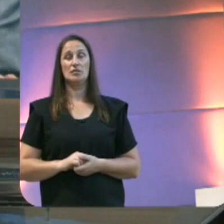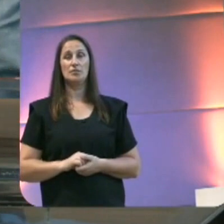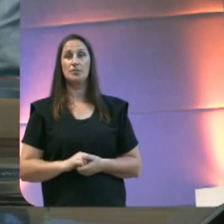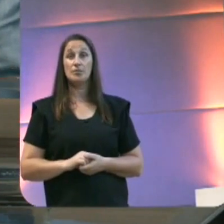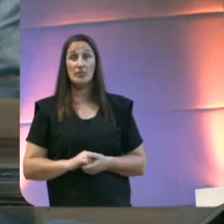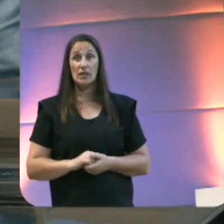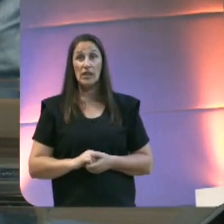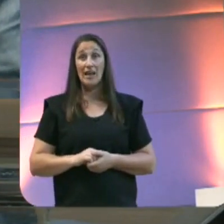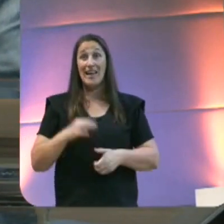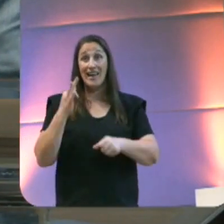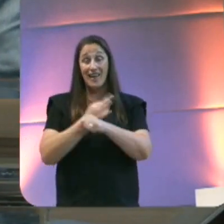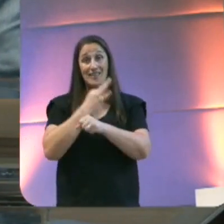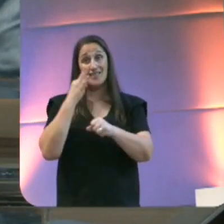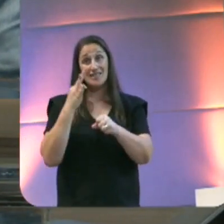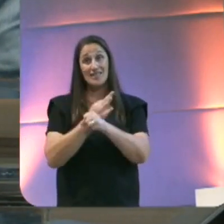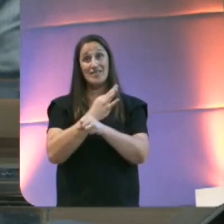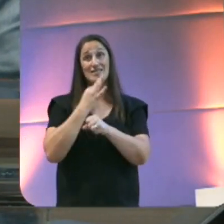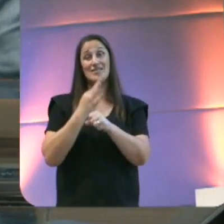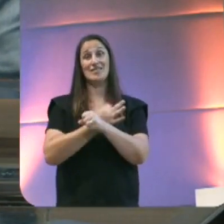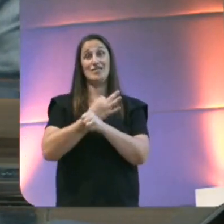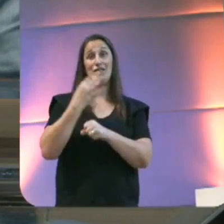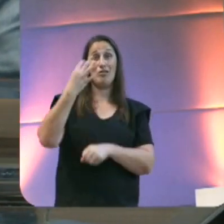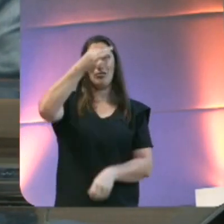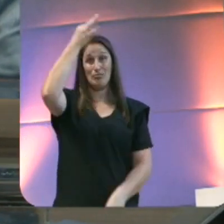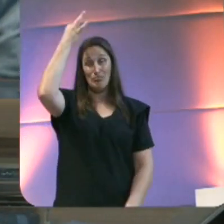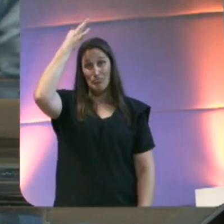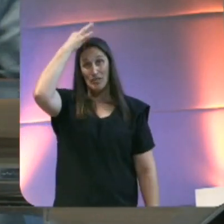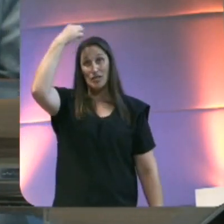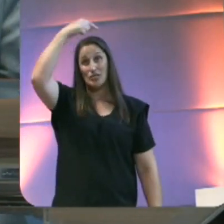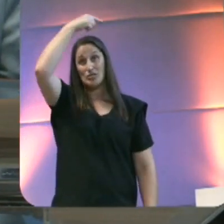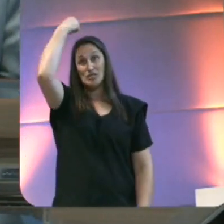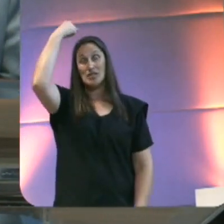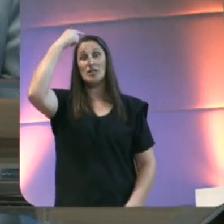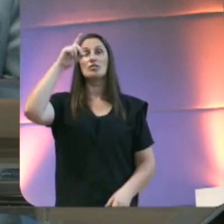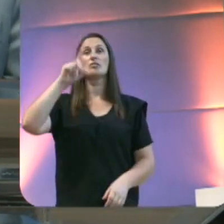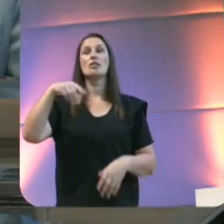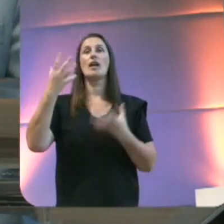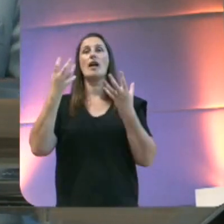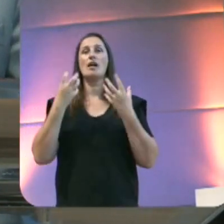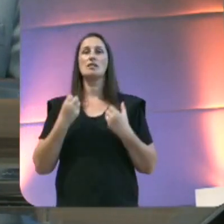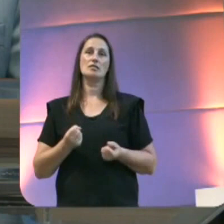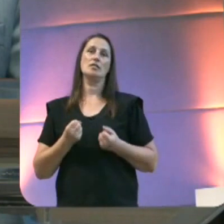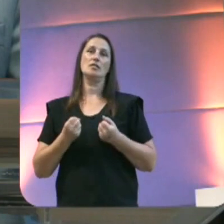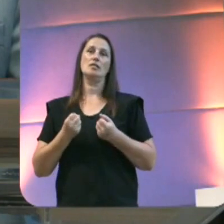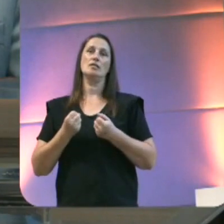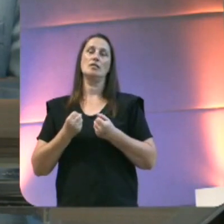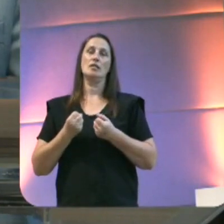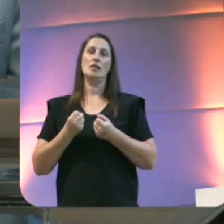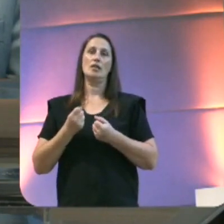resistir ao Espírito Santo é assumir a nossa posição de rebeldia.